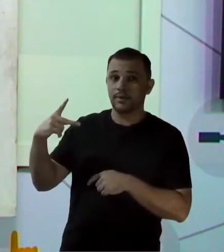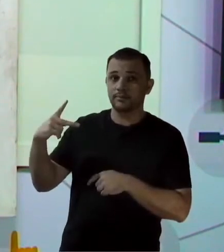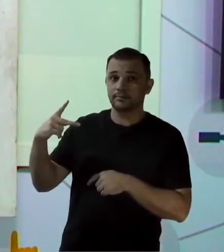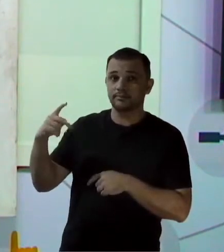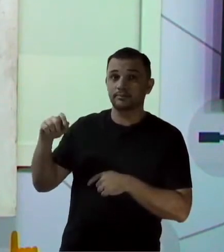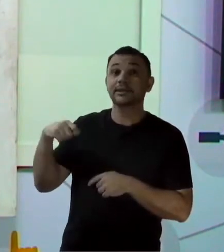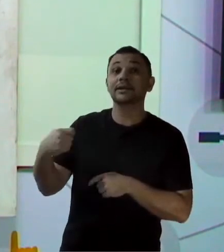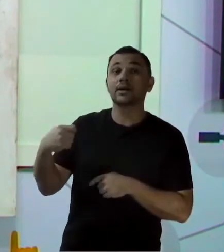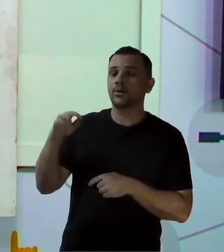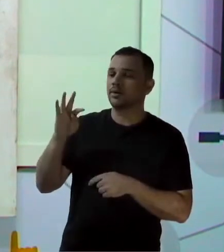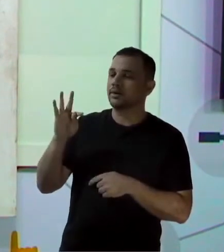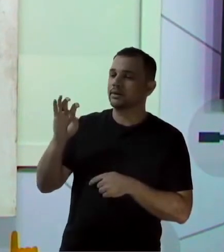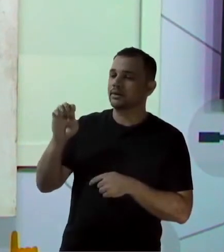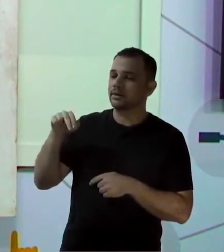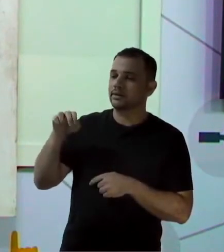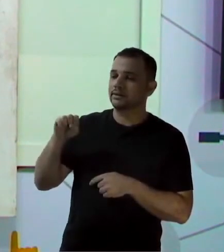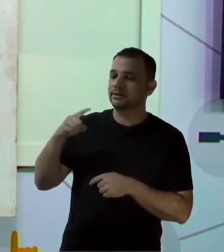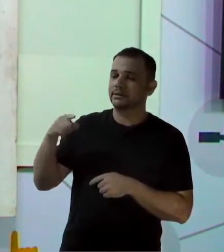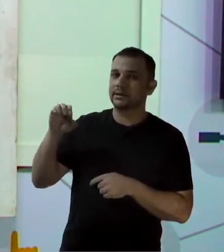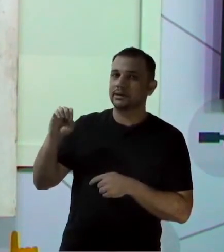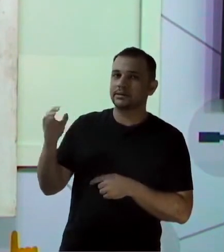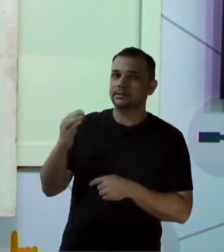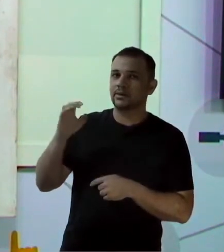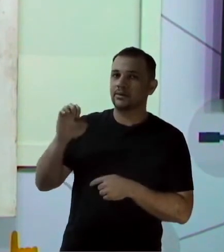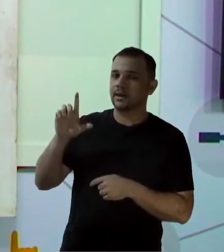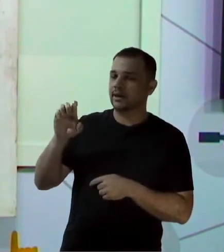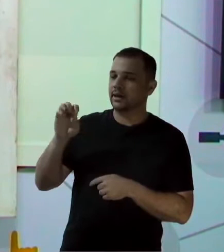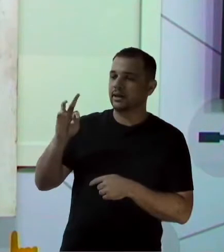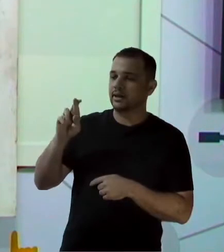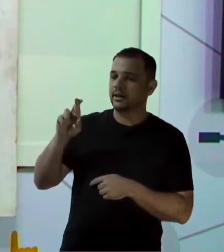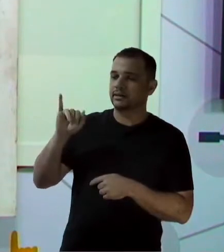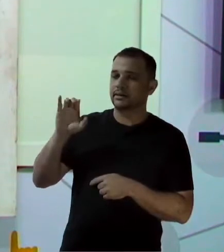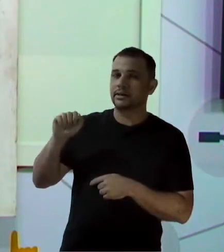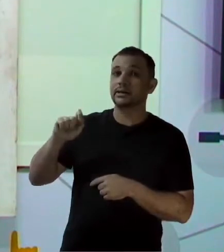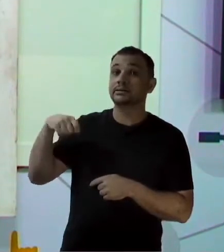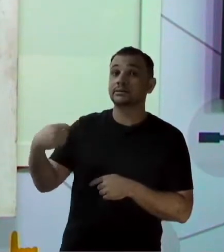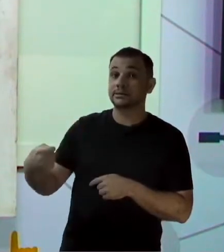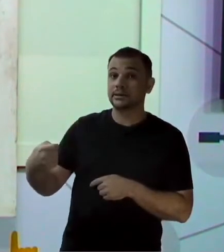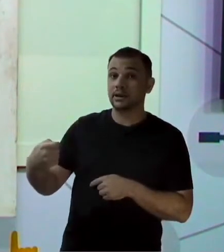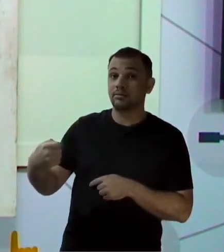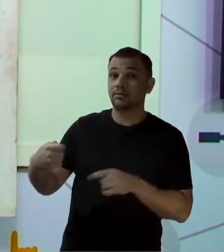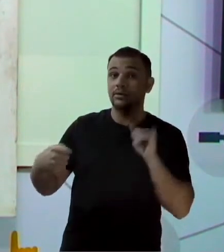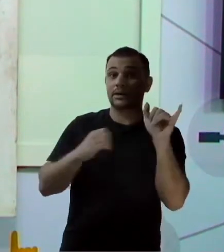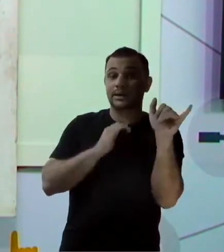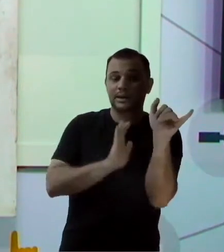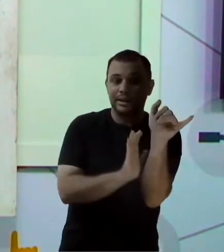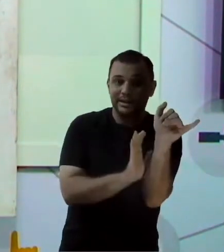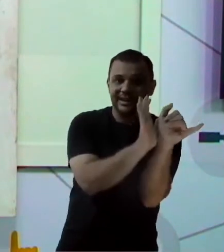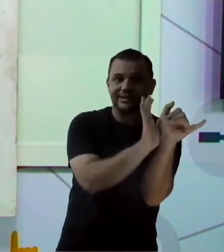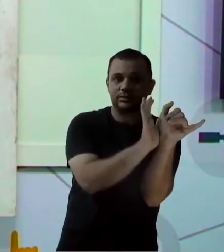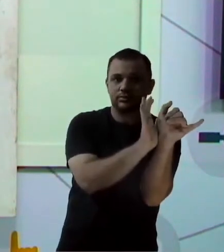tensão elétrica. Lembrem, esse U, ele é dado em volts.